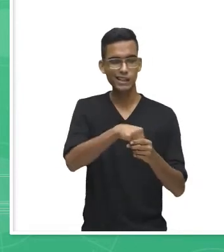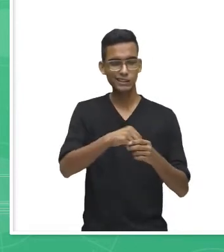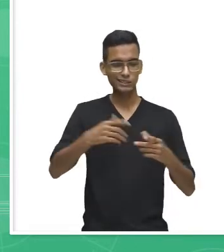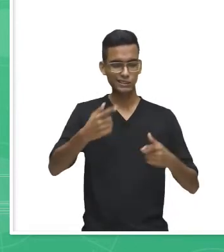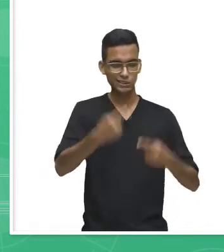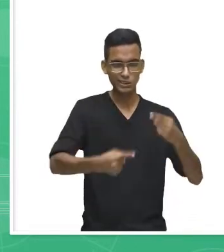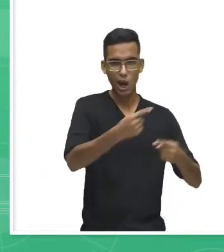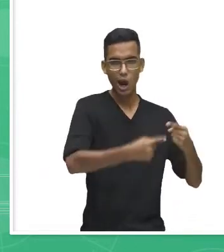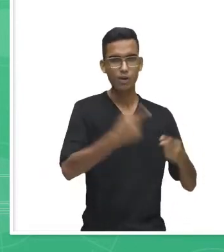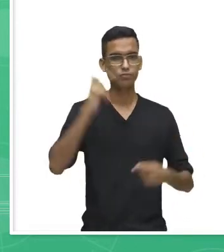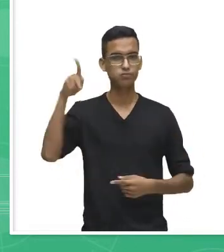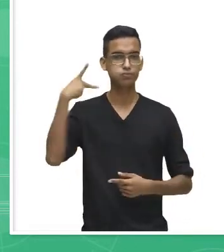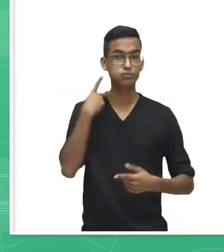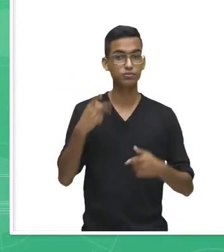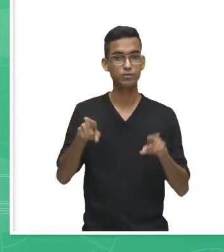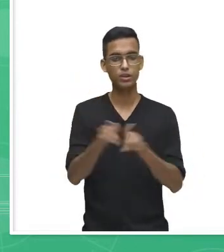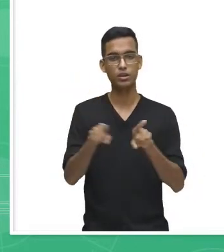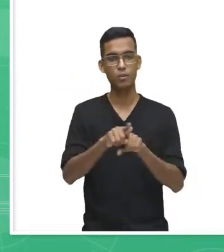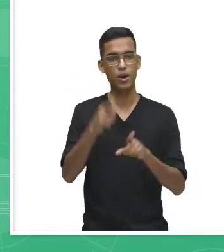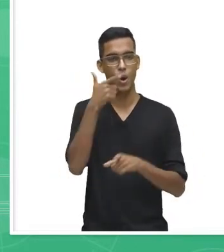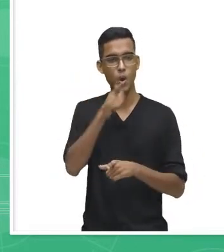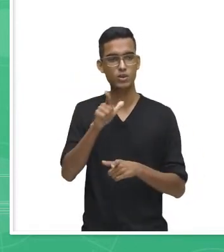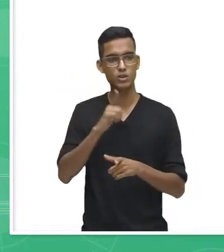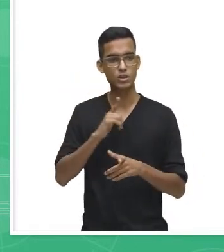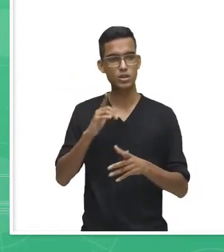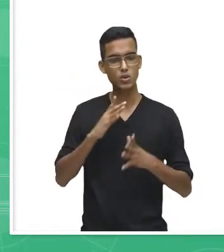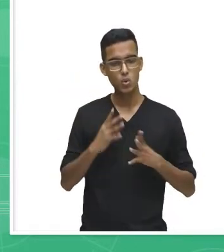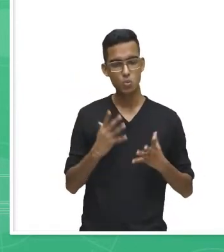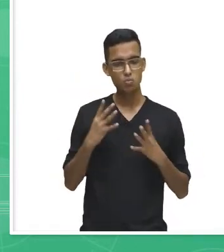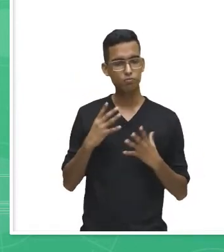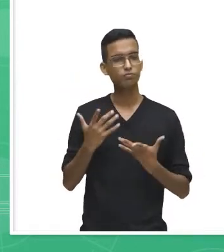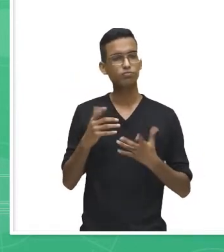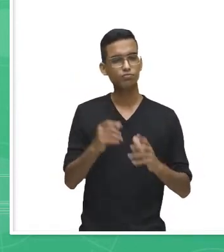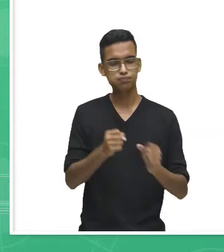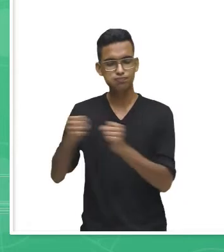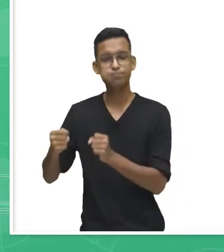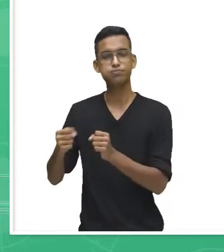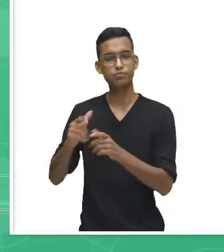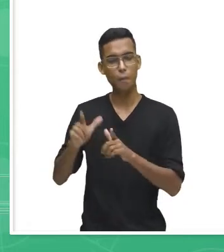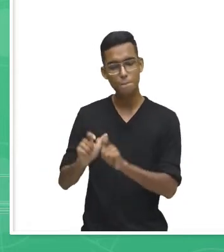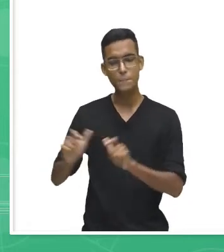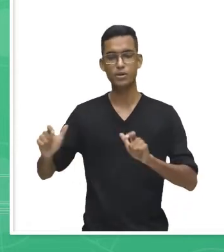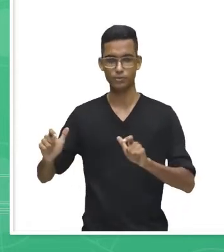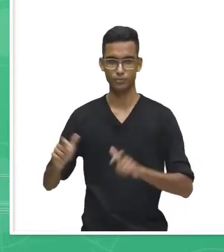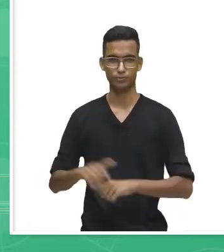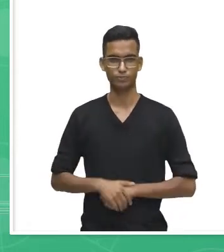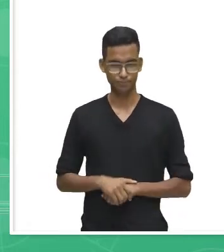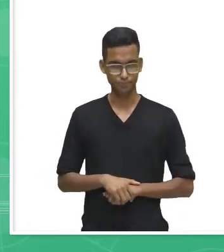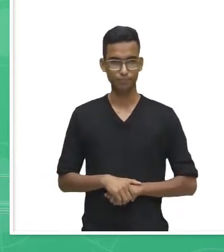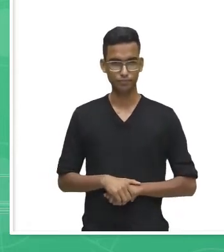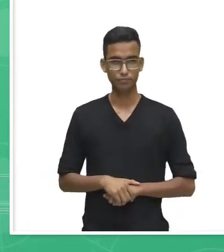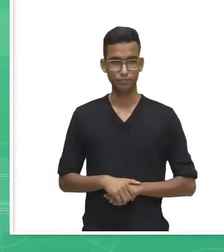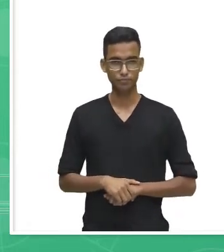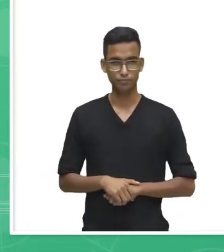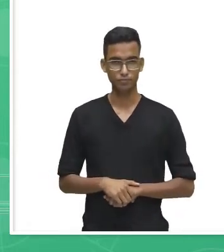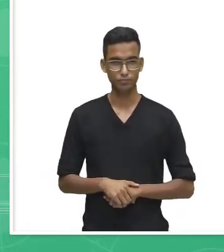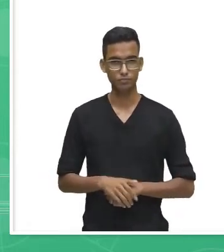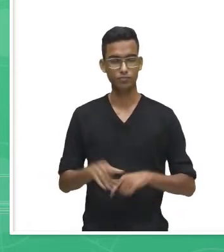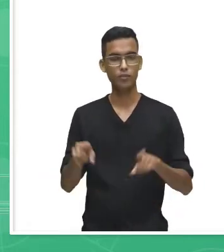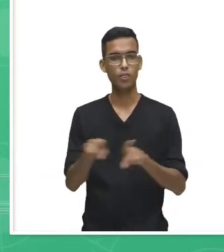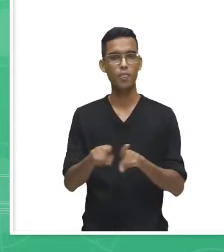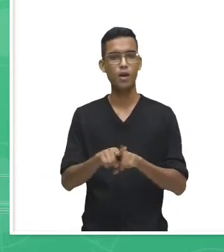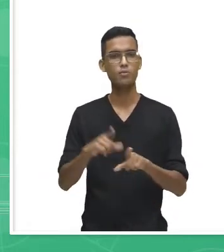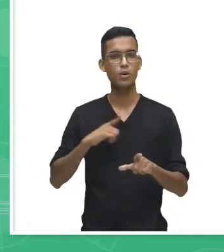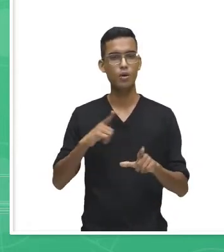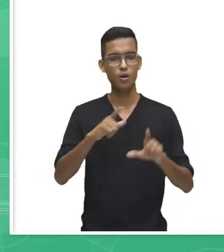poder. Professor, então, quais são essas grandes revoluções burguesas que formam esse conjunto? A gente tem a independência dos Estados